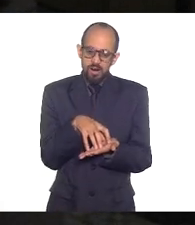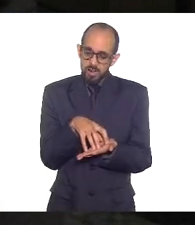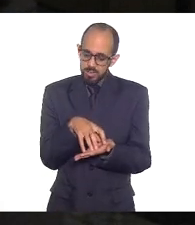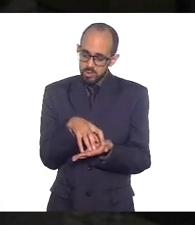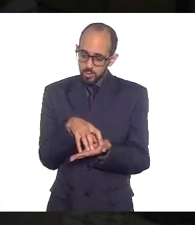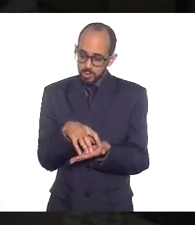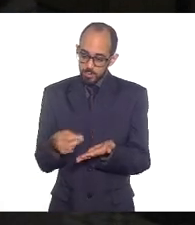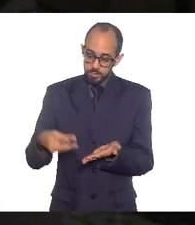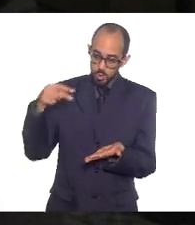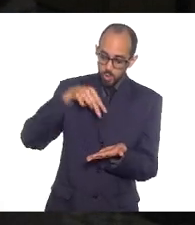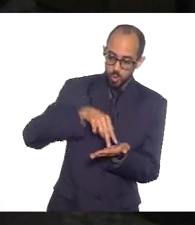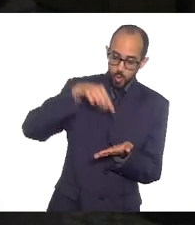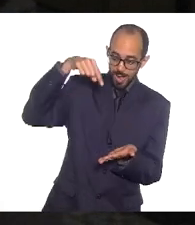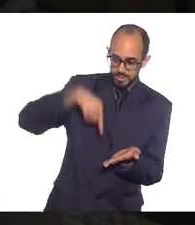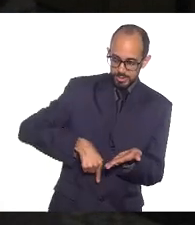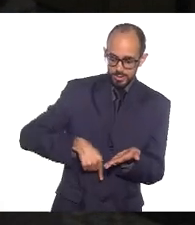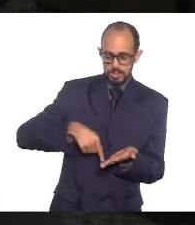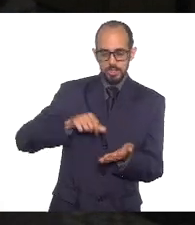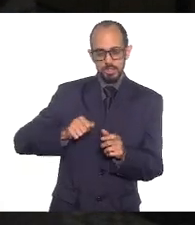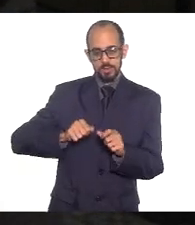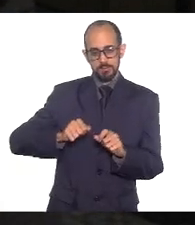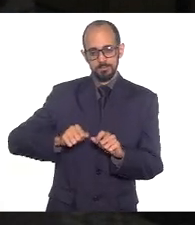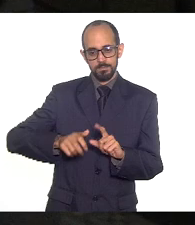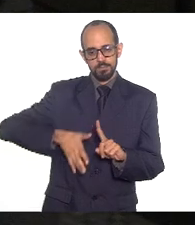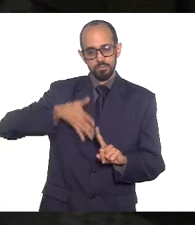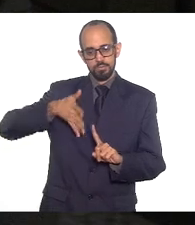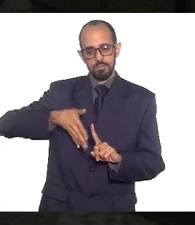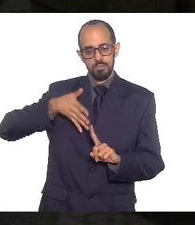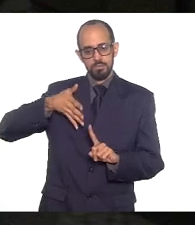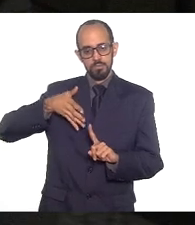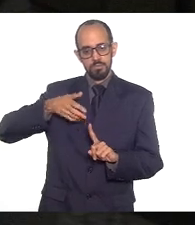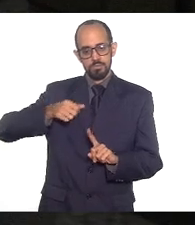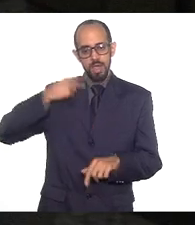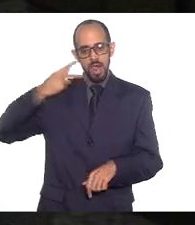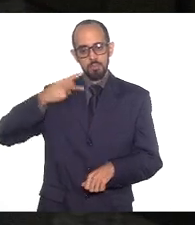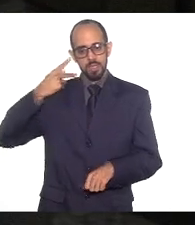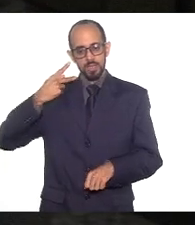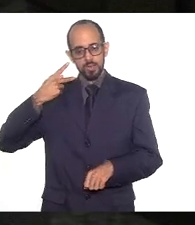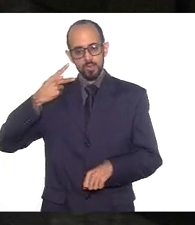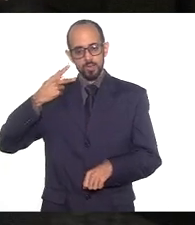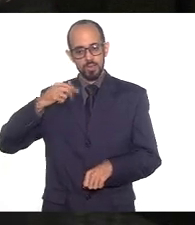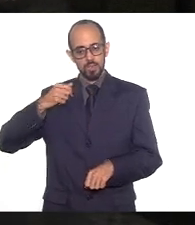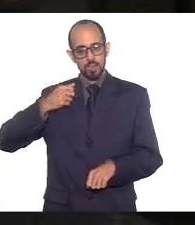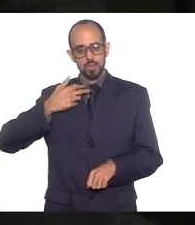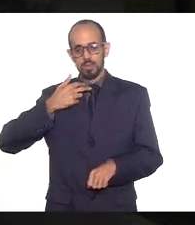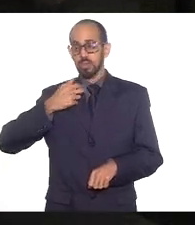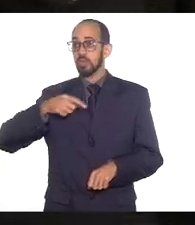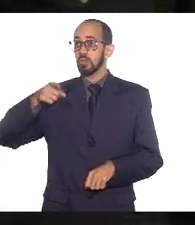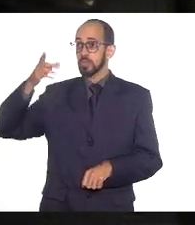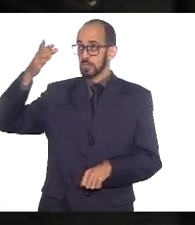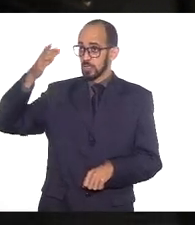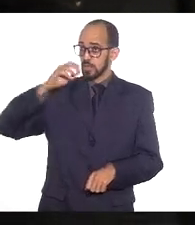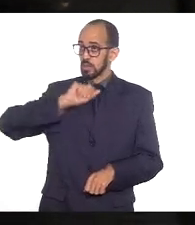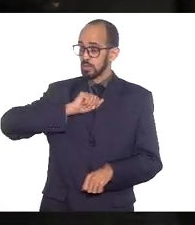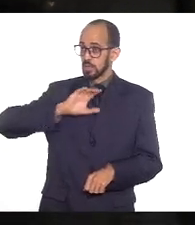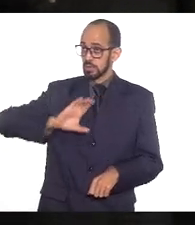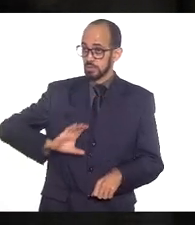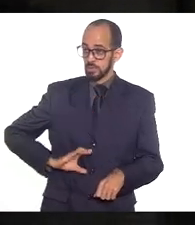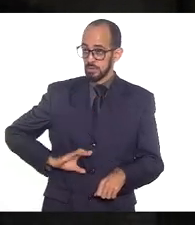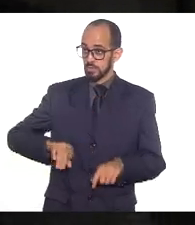dentro do plenário eu não poderia deixar de falar de vossa excelência Presidente dessa casa